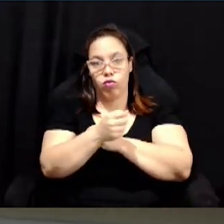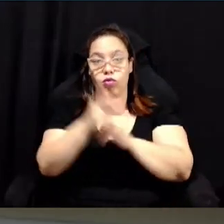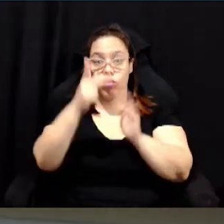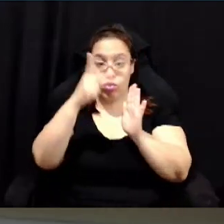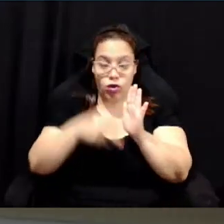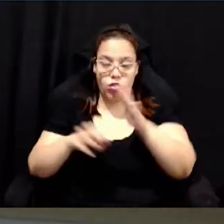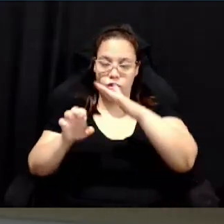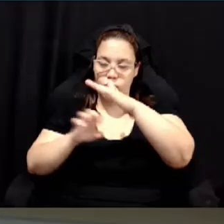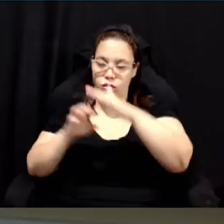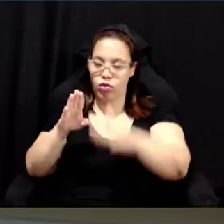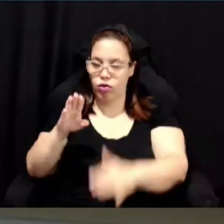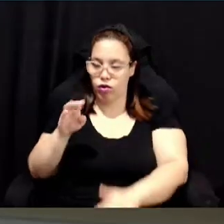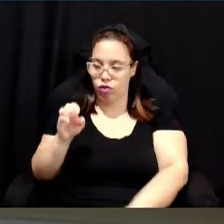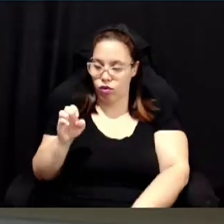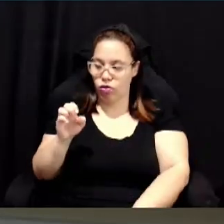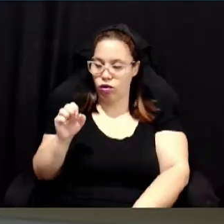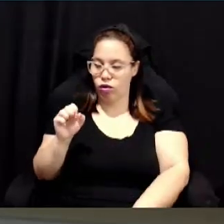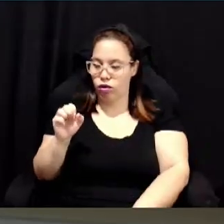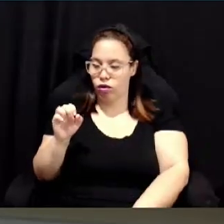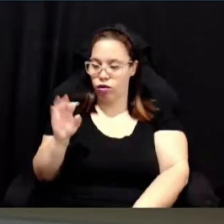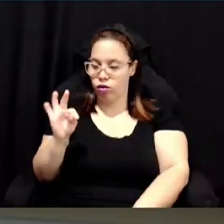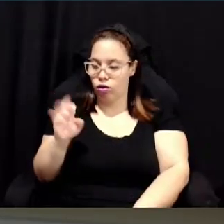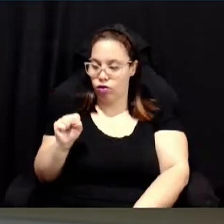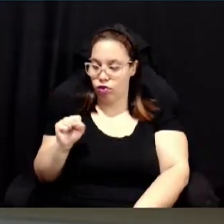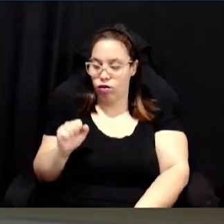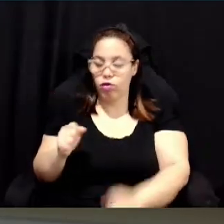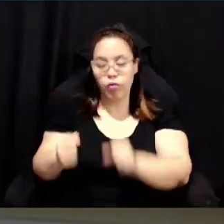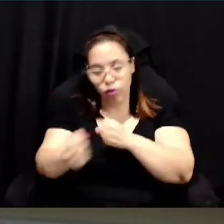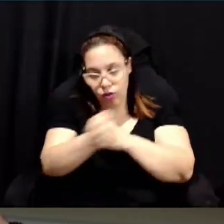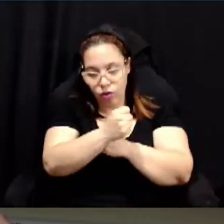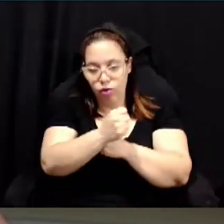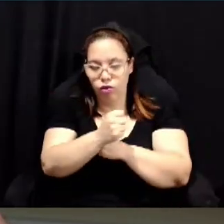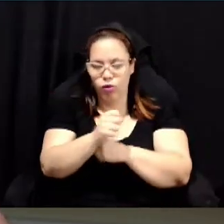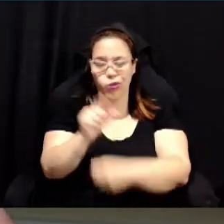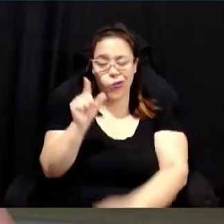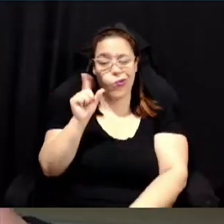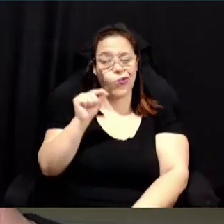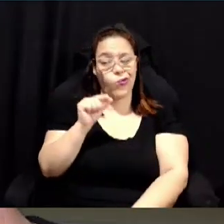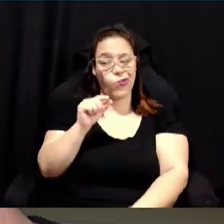bets devem tomar para proteger ou minimizar